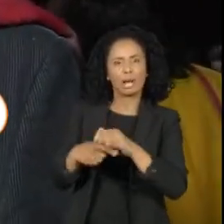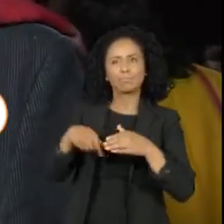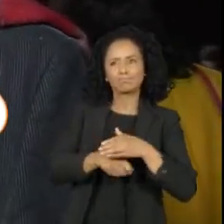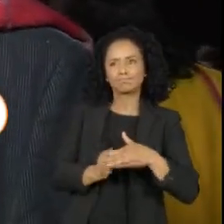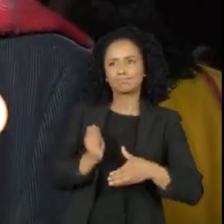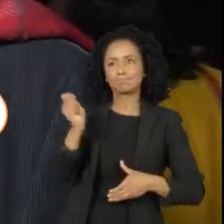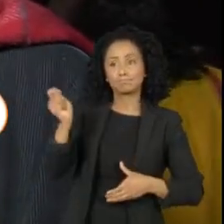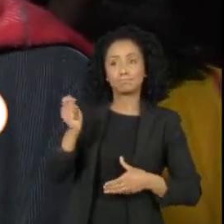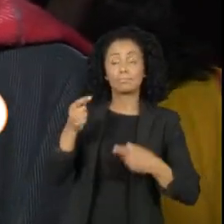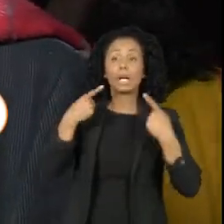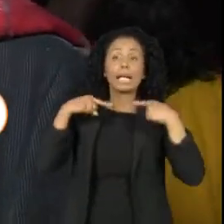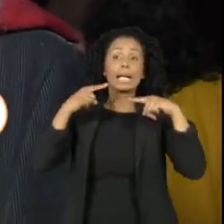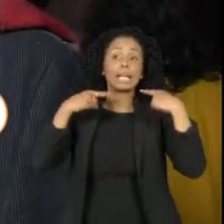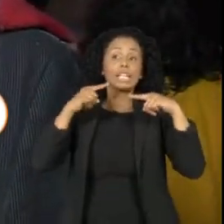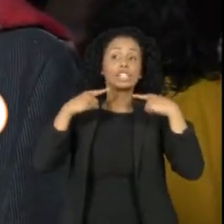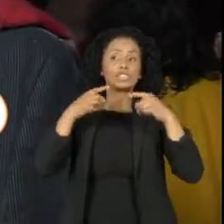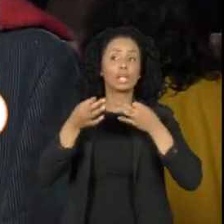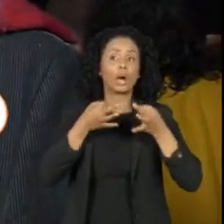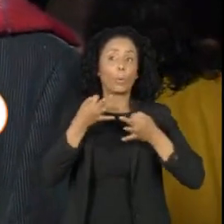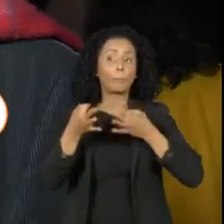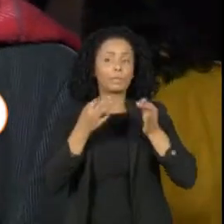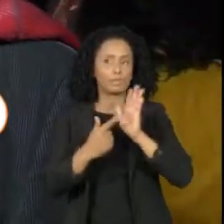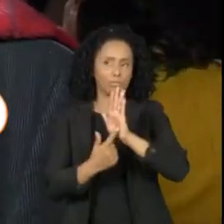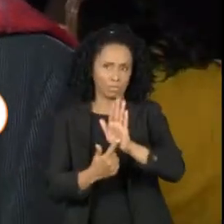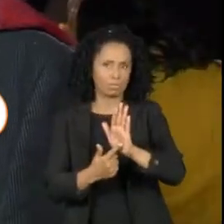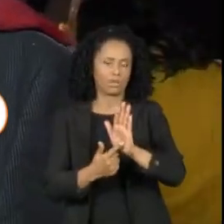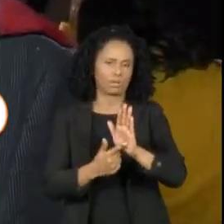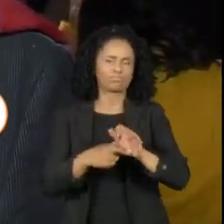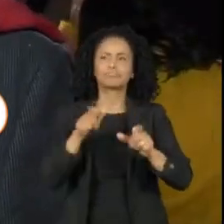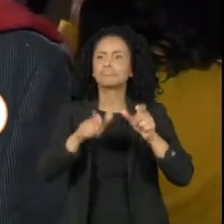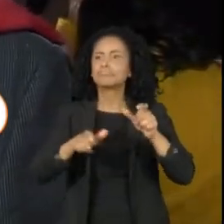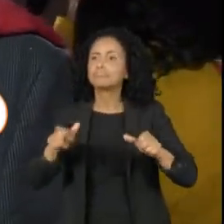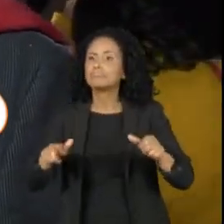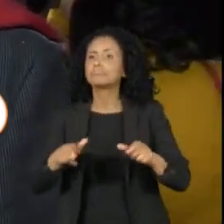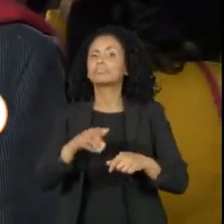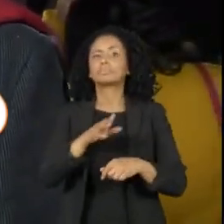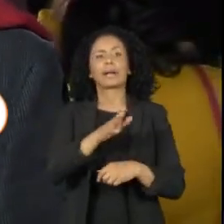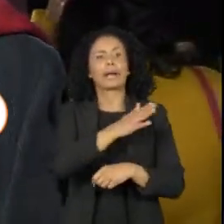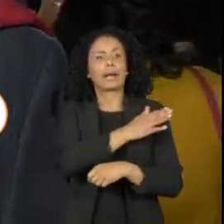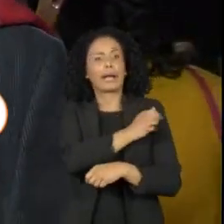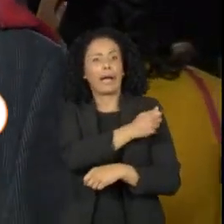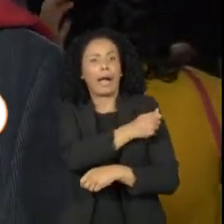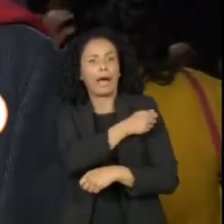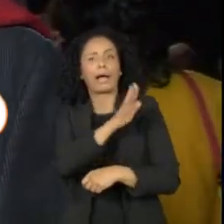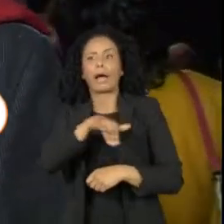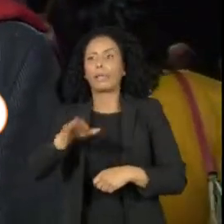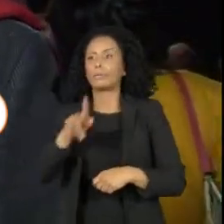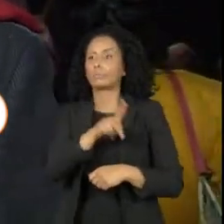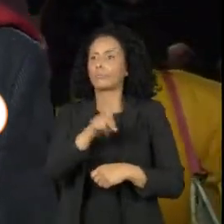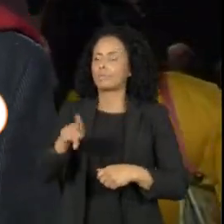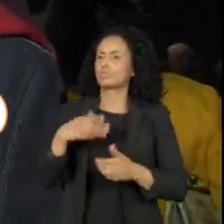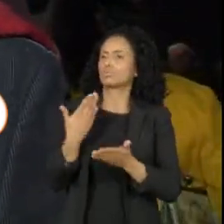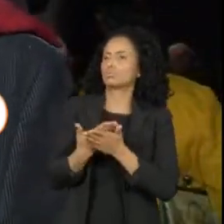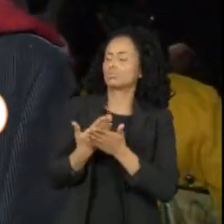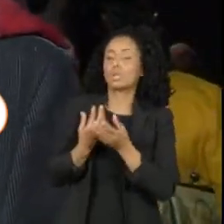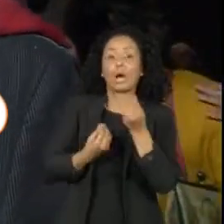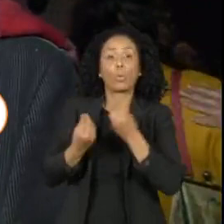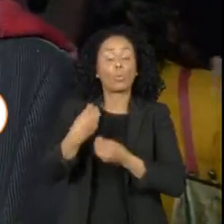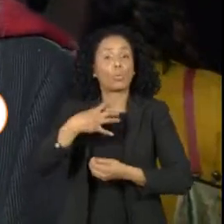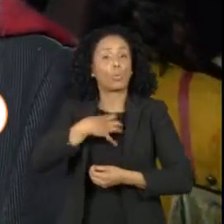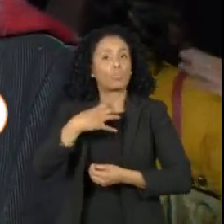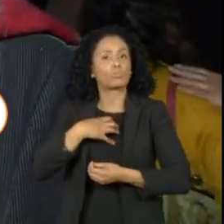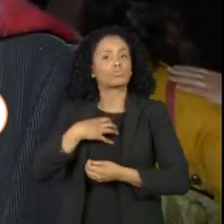crítica. Então, alunos, professores, precisamos cada vez mais estudar as múltiplas dimensões do processo